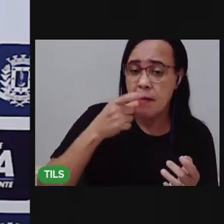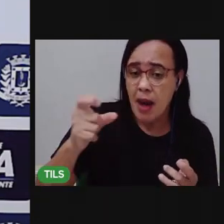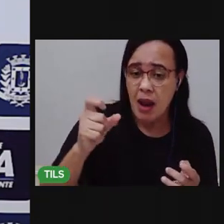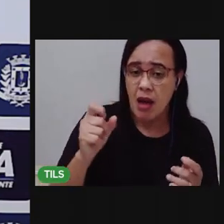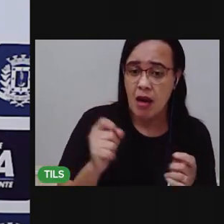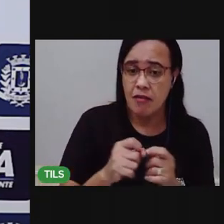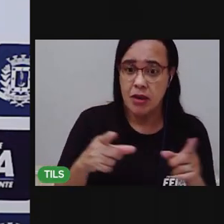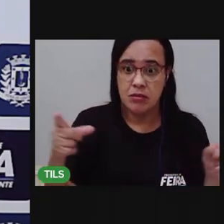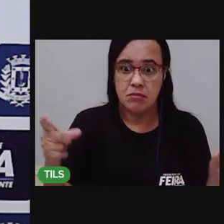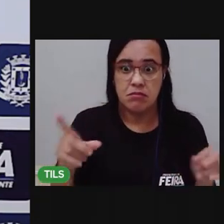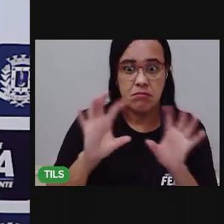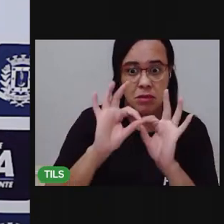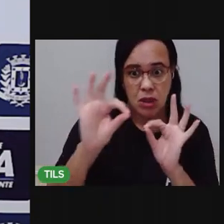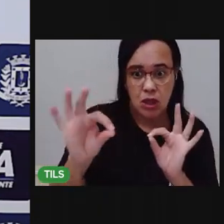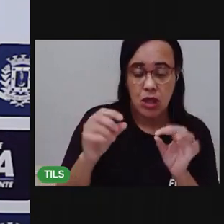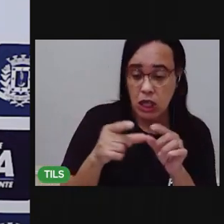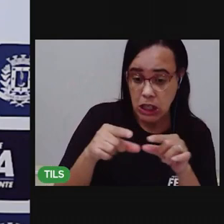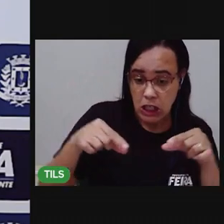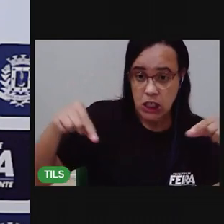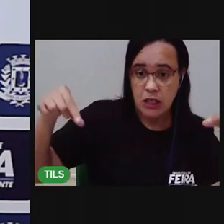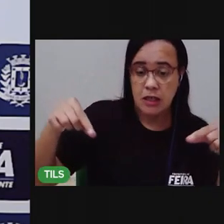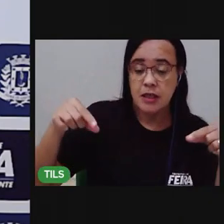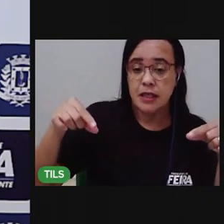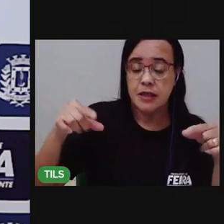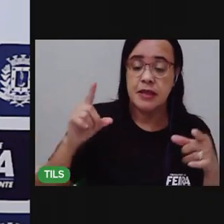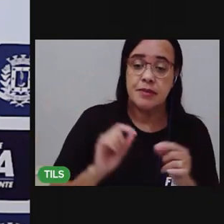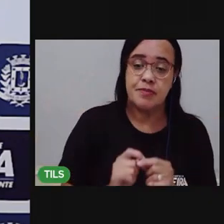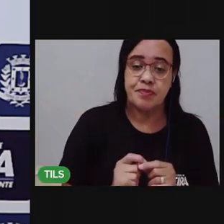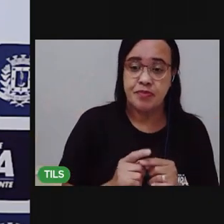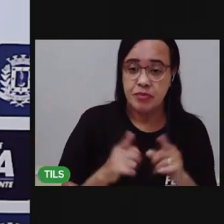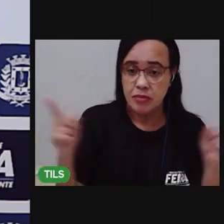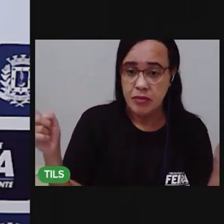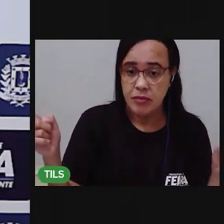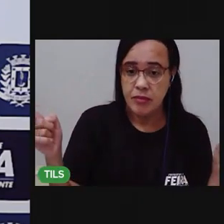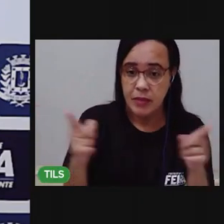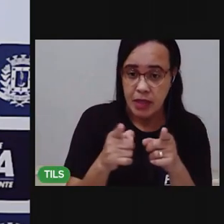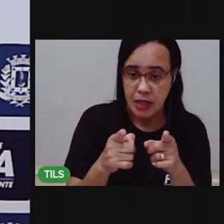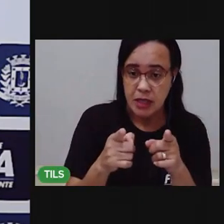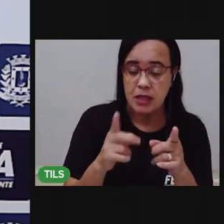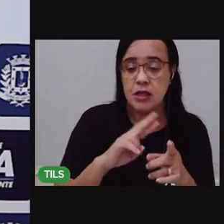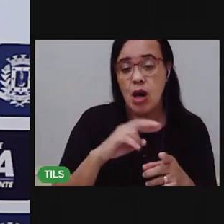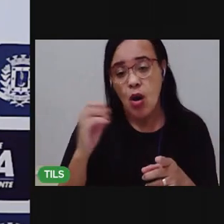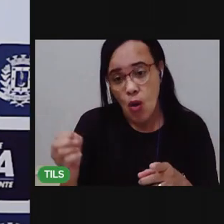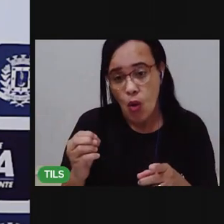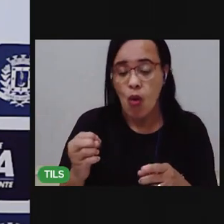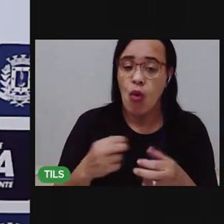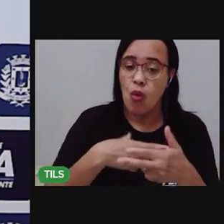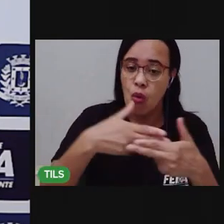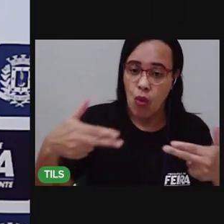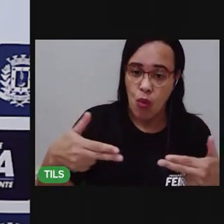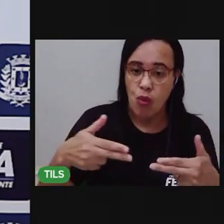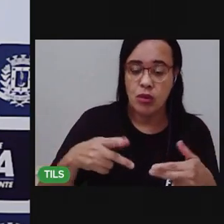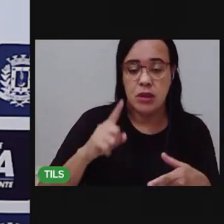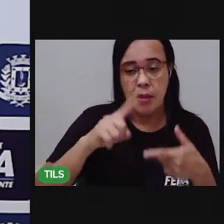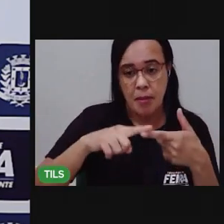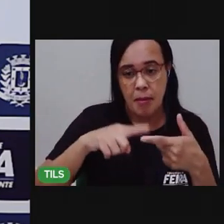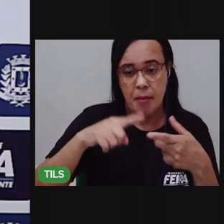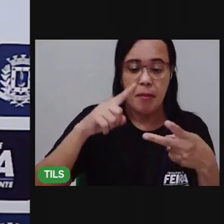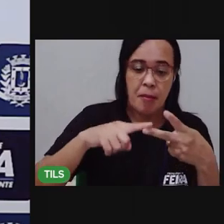tem produtos que o nome desse produto é composto por duas palavras, por três